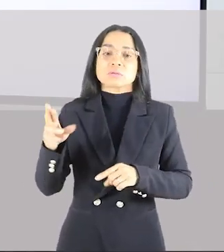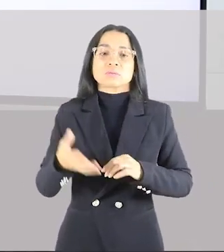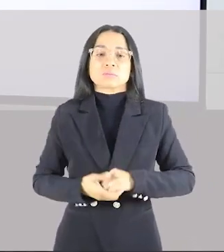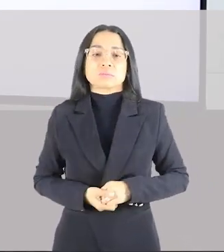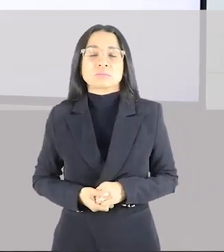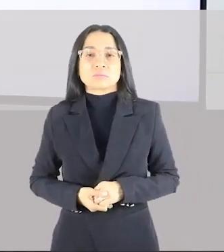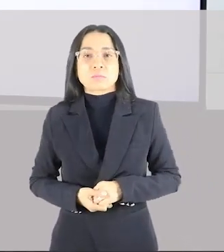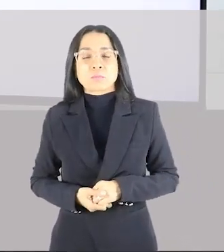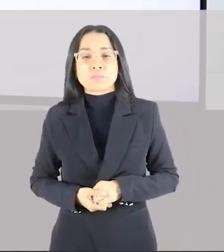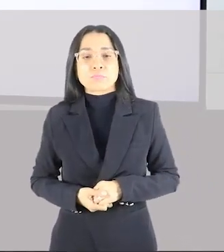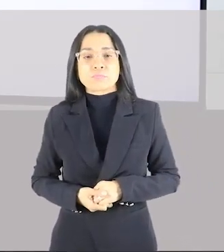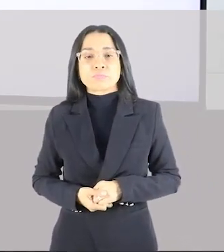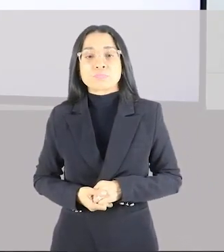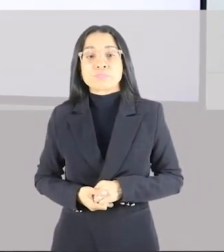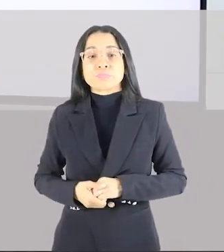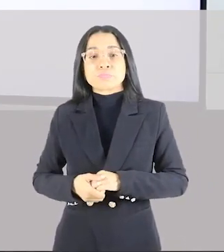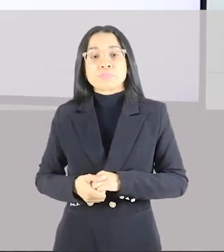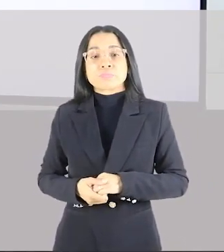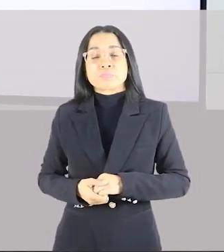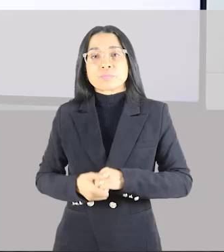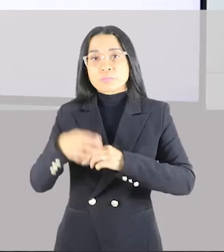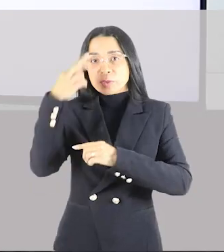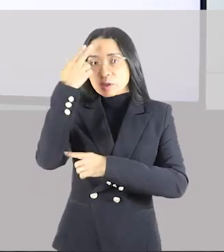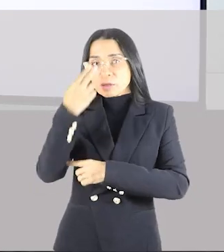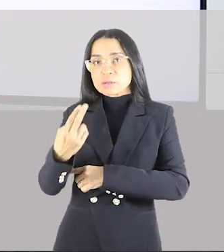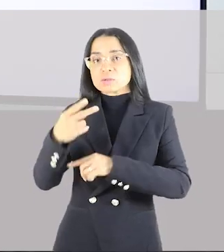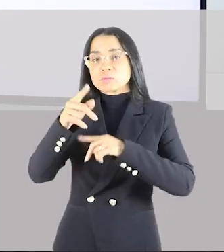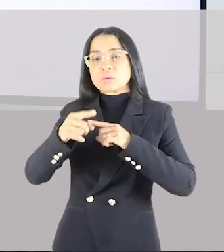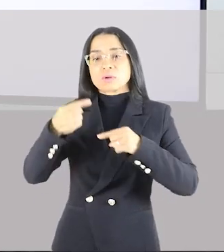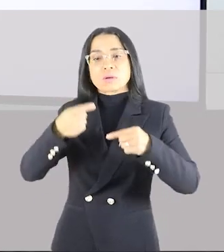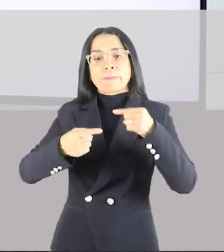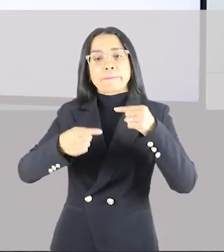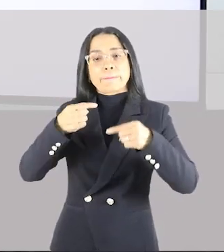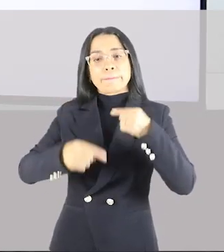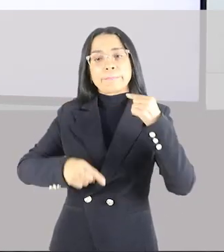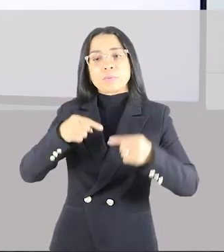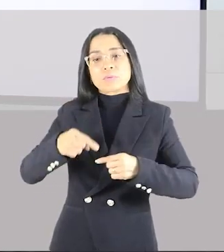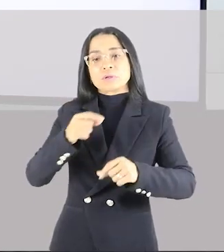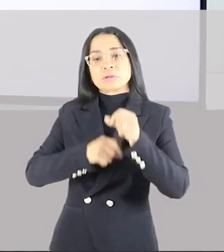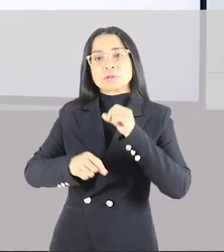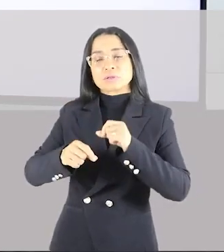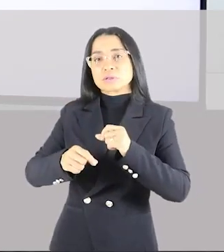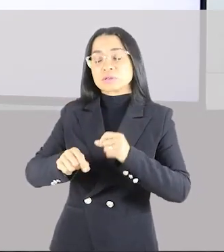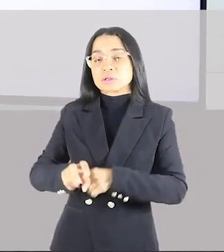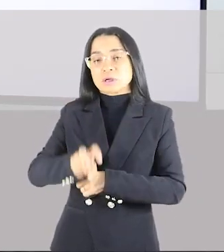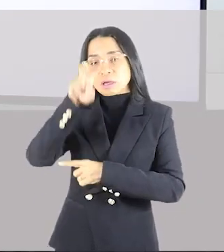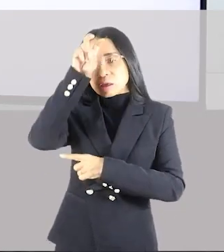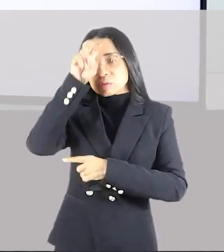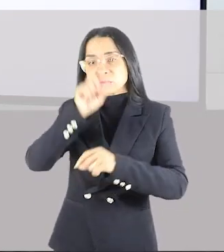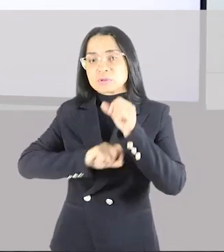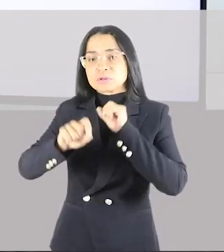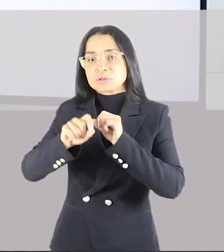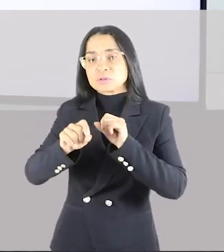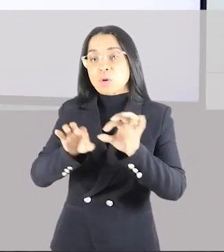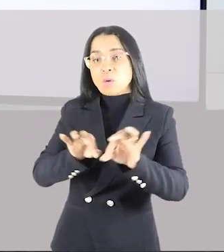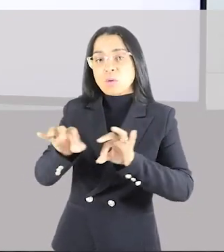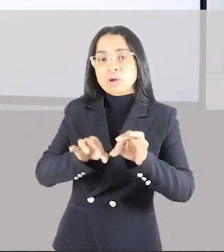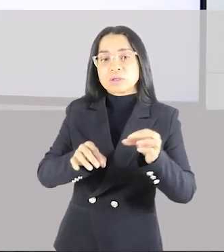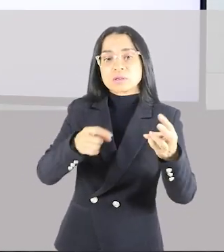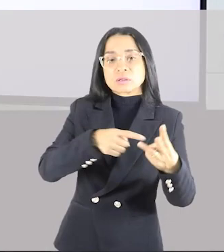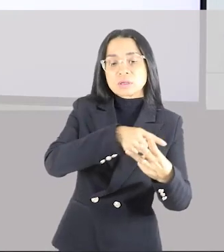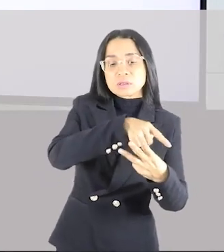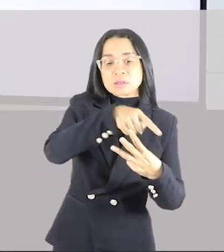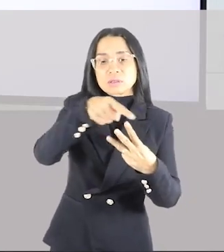política do Egito ela vai se dividir em 3 períodos distintos: o Antigo Império, o Médio Império e o Novo